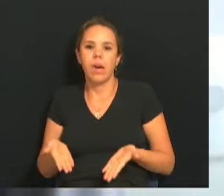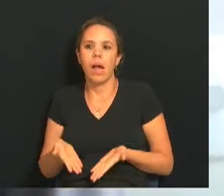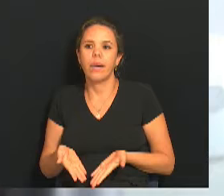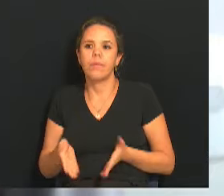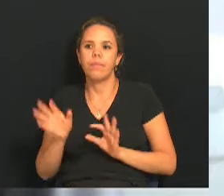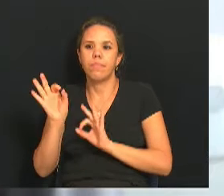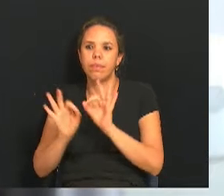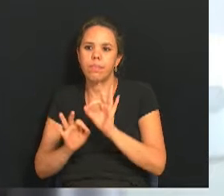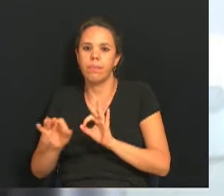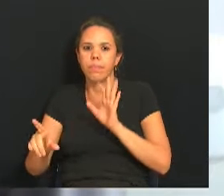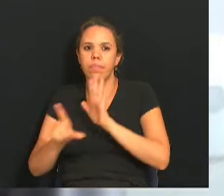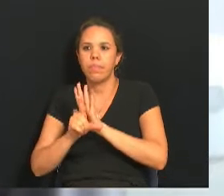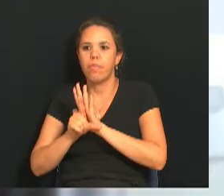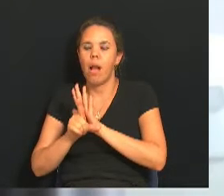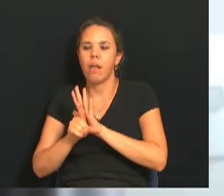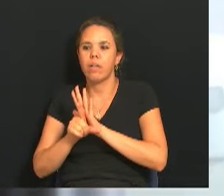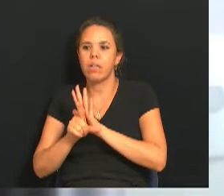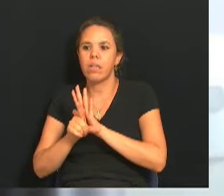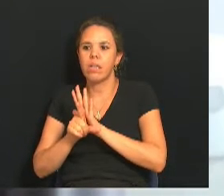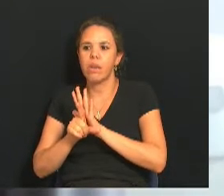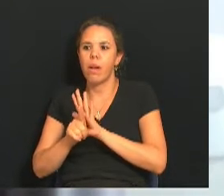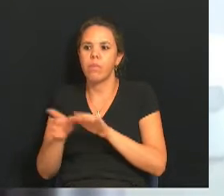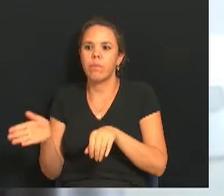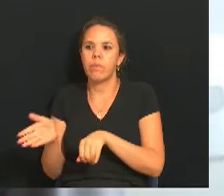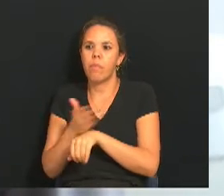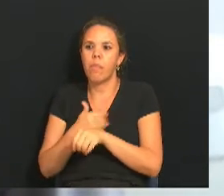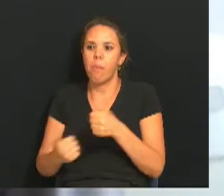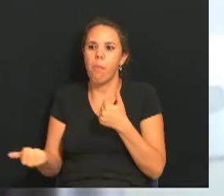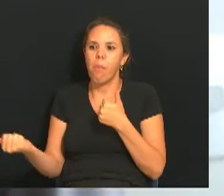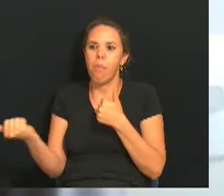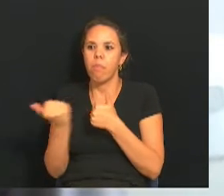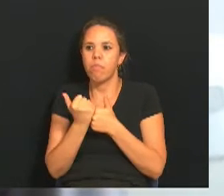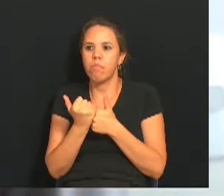por uma lei que até antecede a